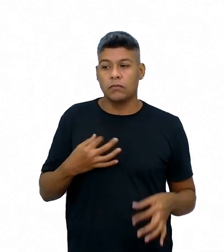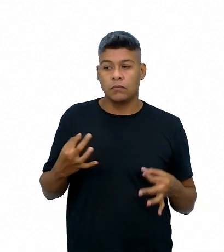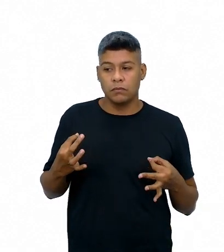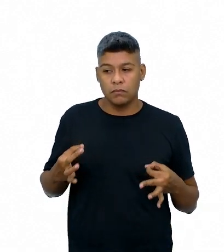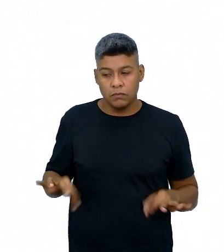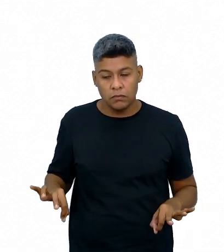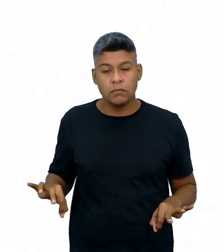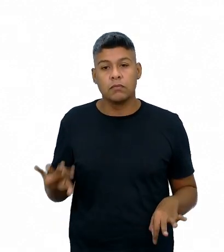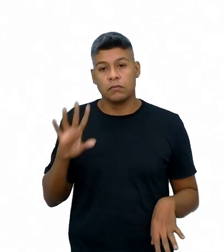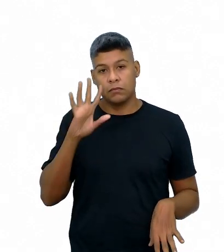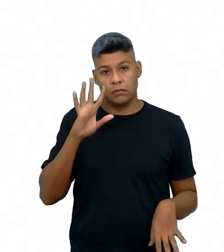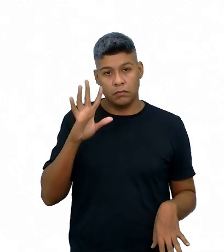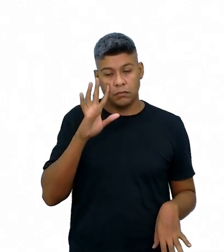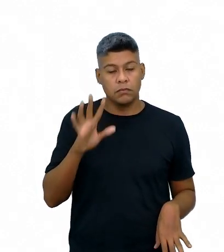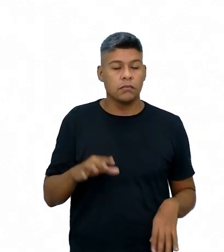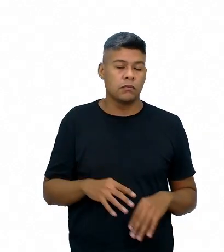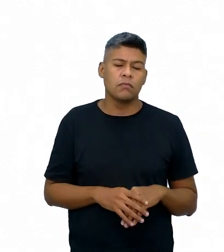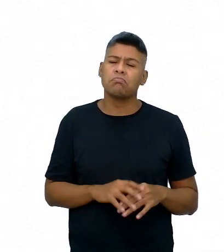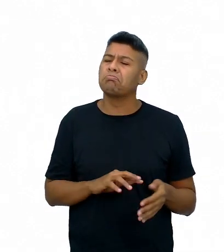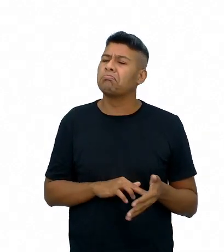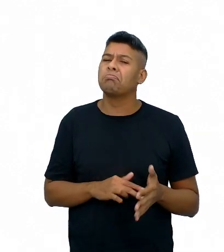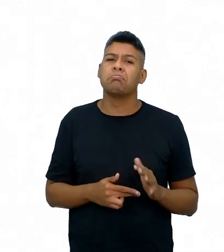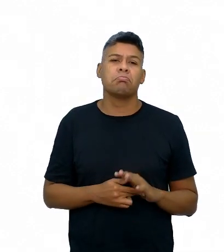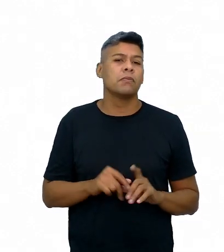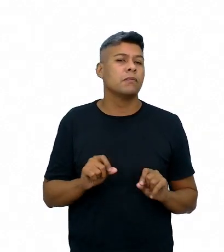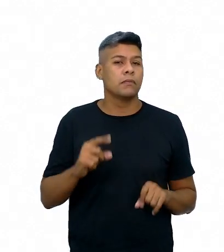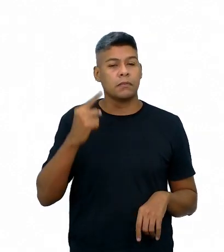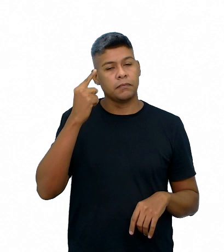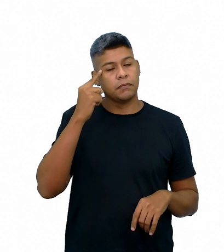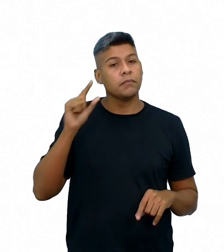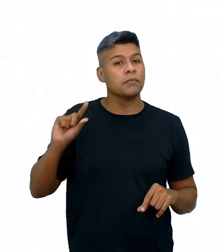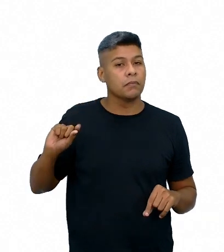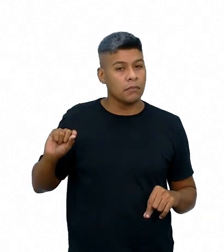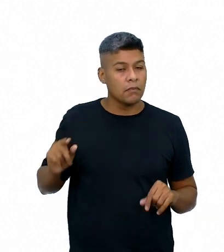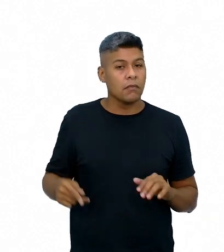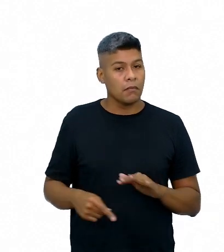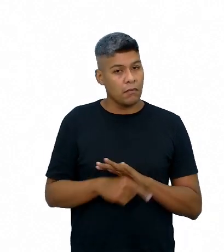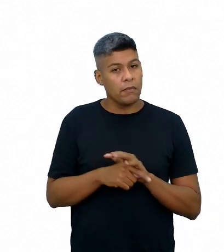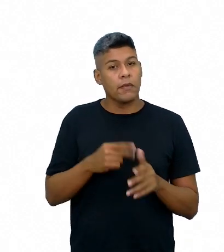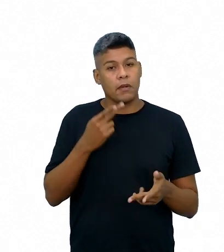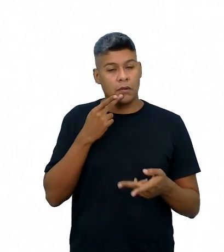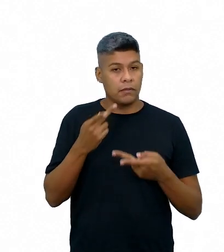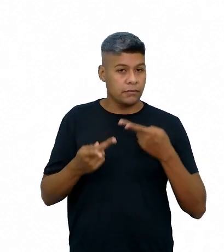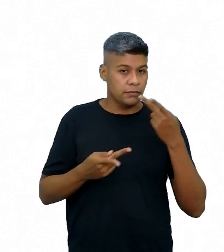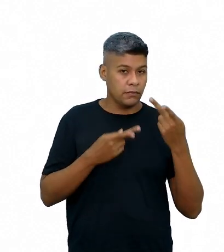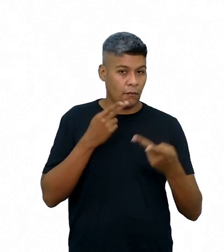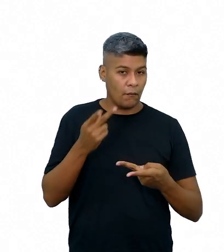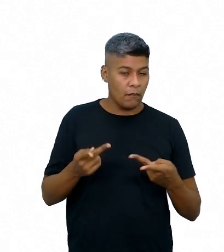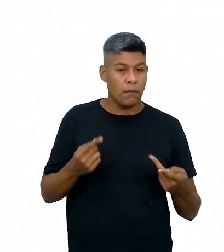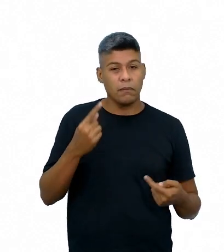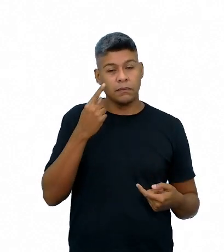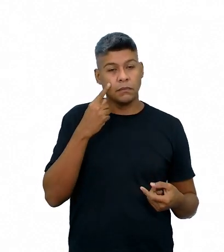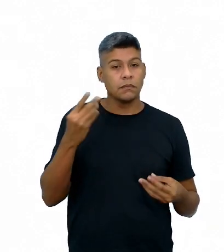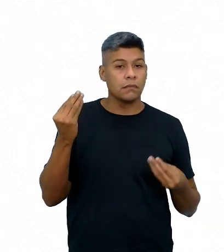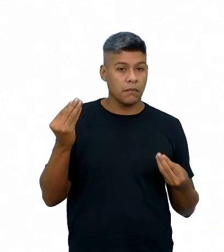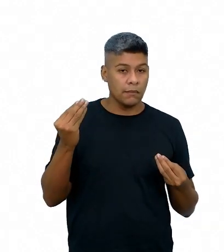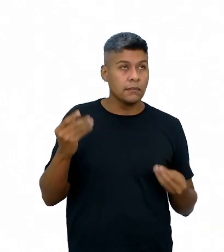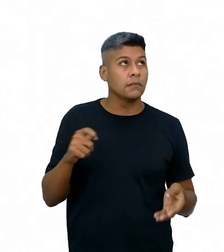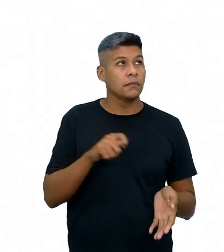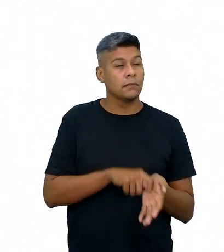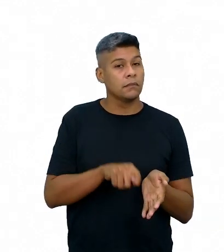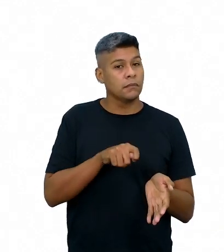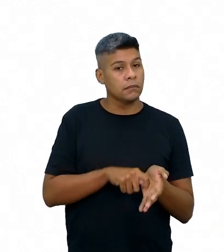e reflexiva. O que seria isso? Pensar sobre o ato da fala, pensar sobre o ato da